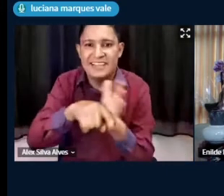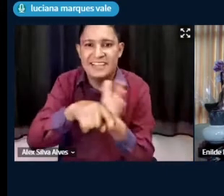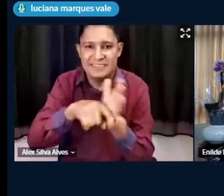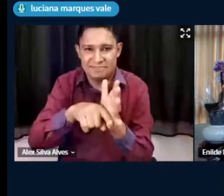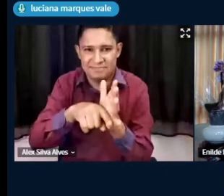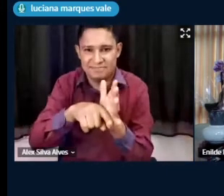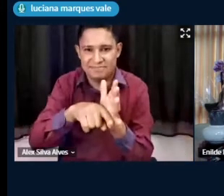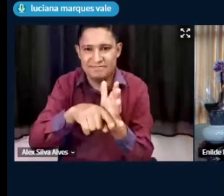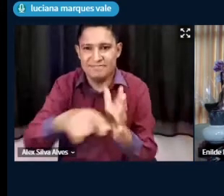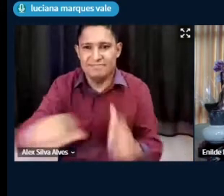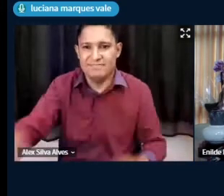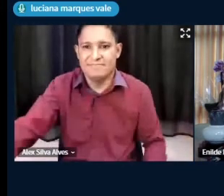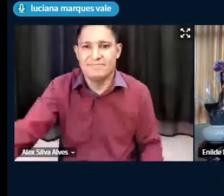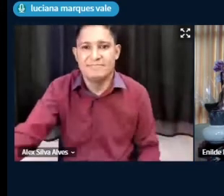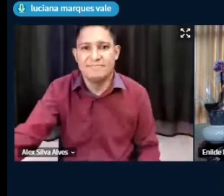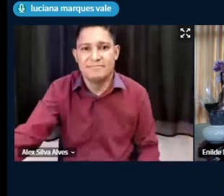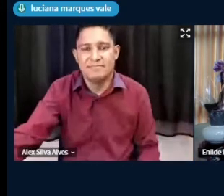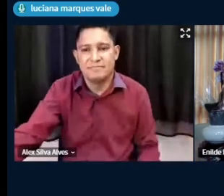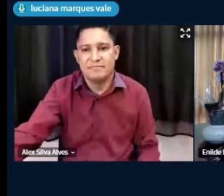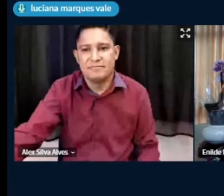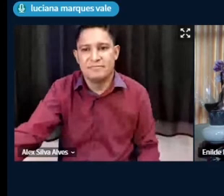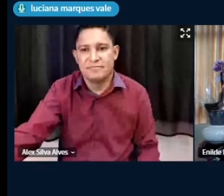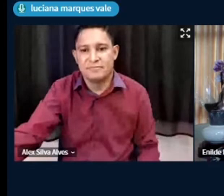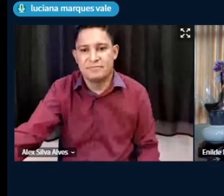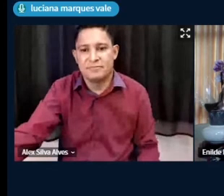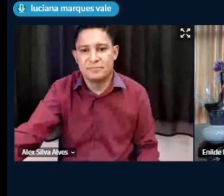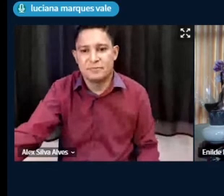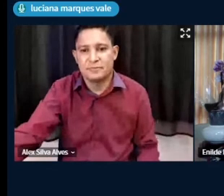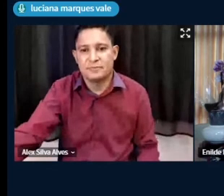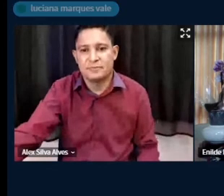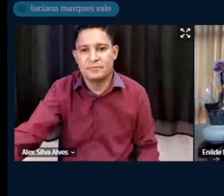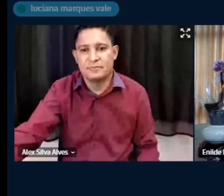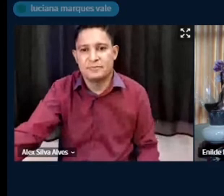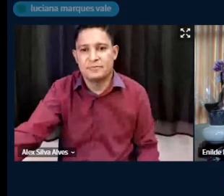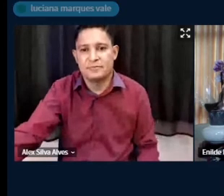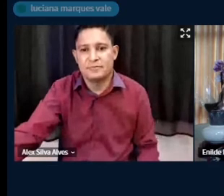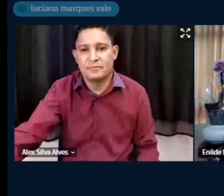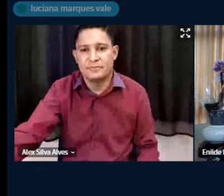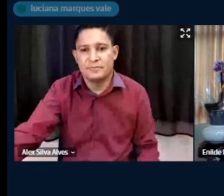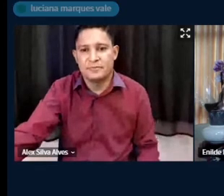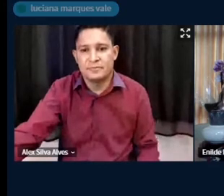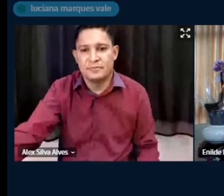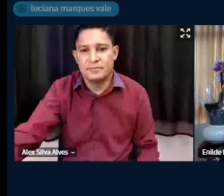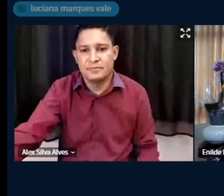ele pode levar ao sinal termo, também pela imagem.